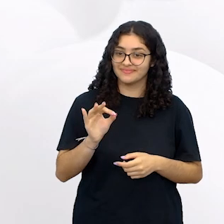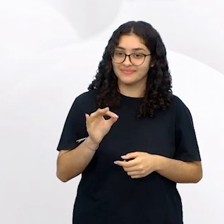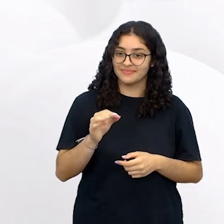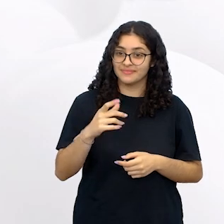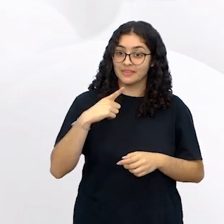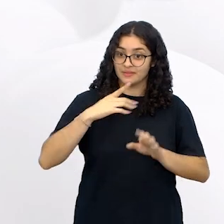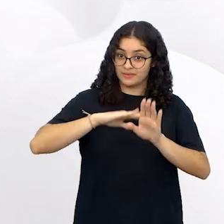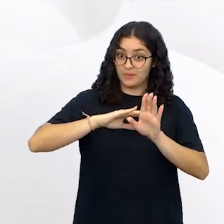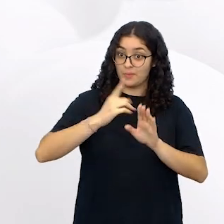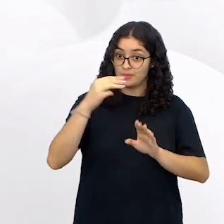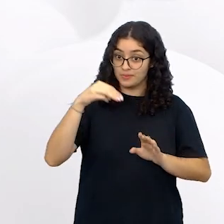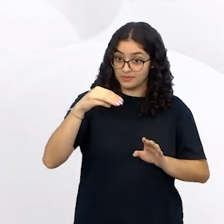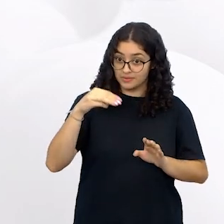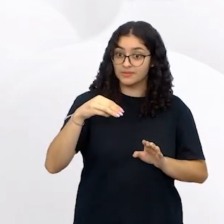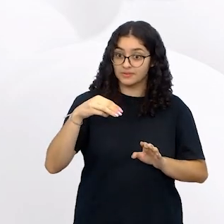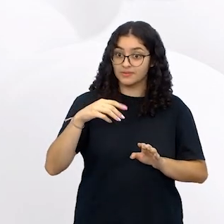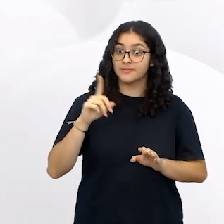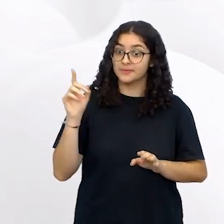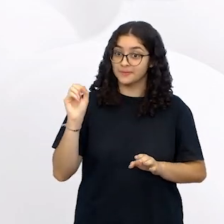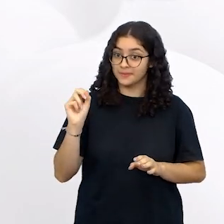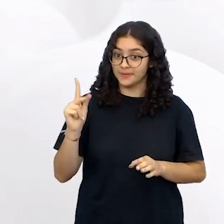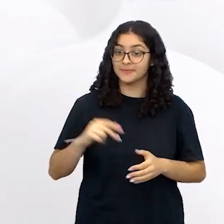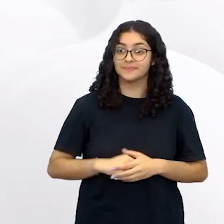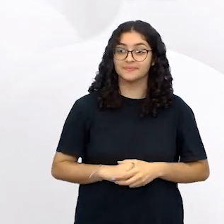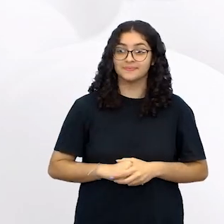do estúdio, enquanto eles interagem aqui.